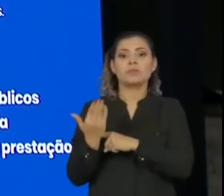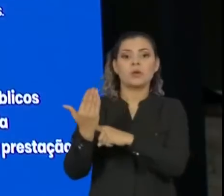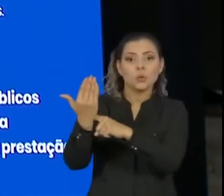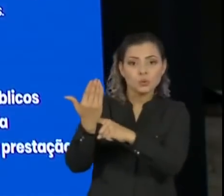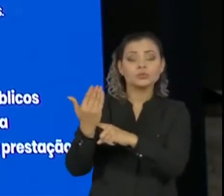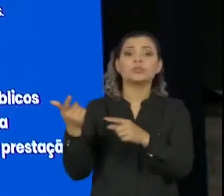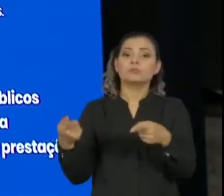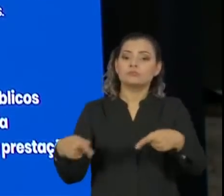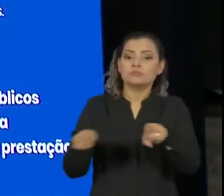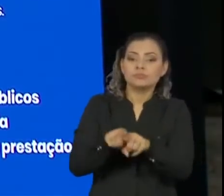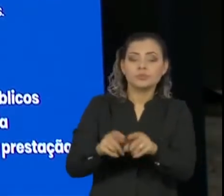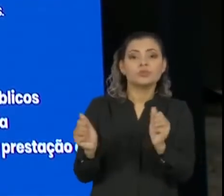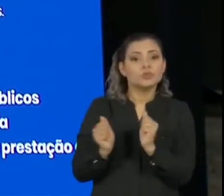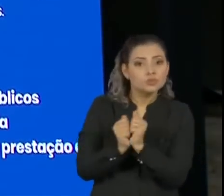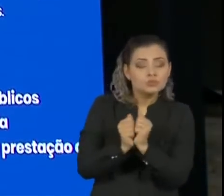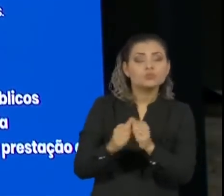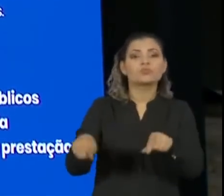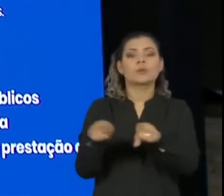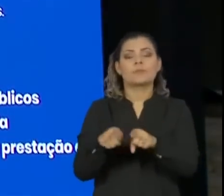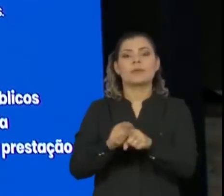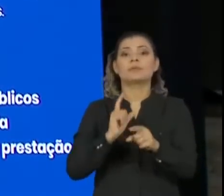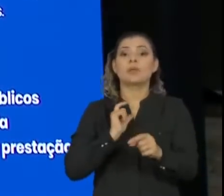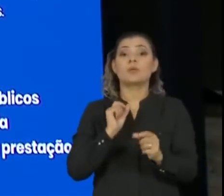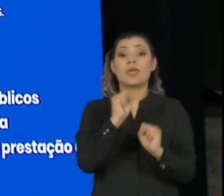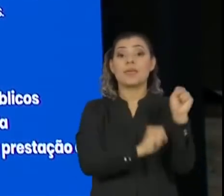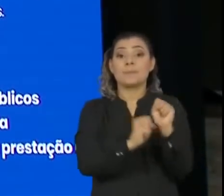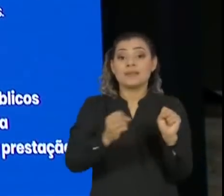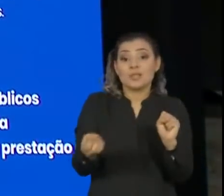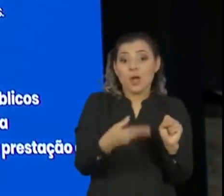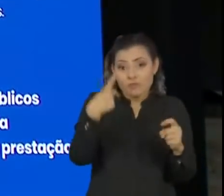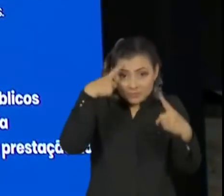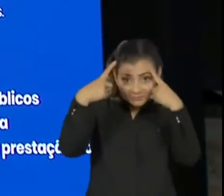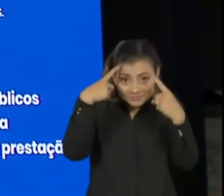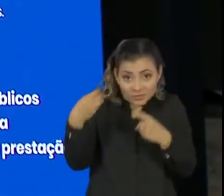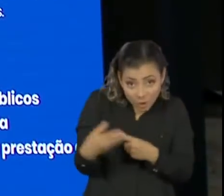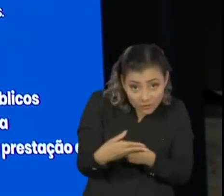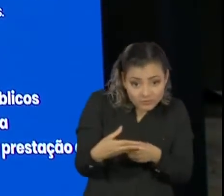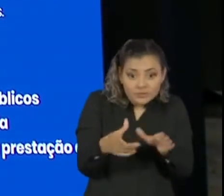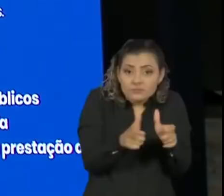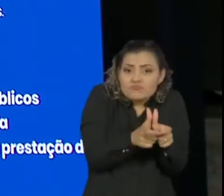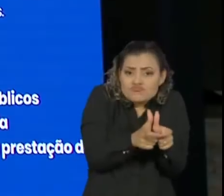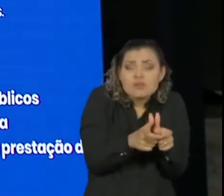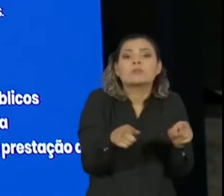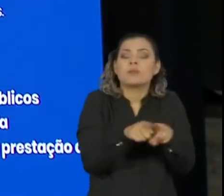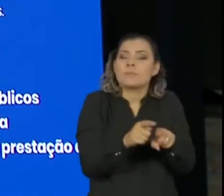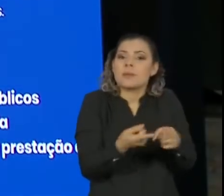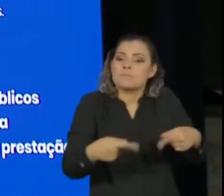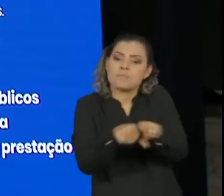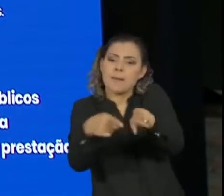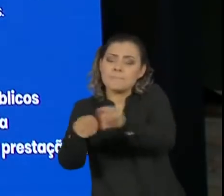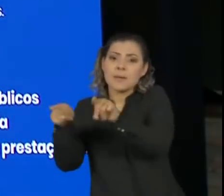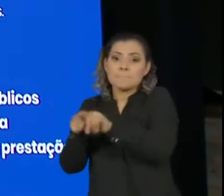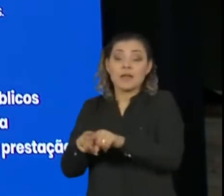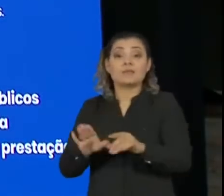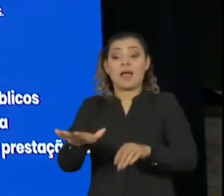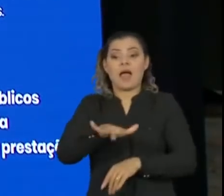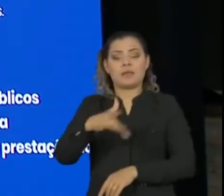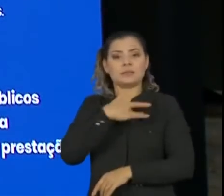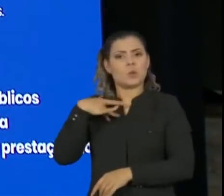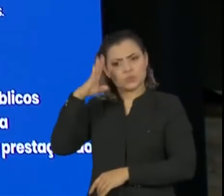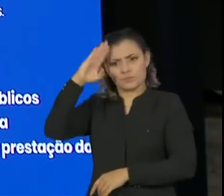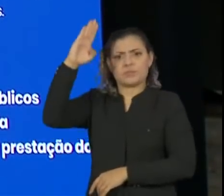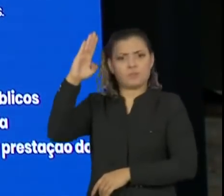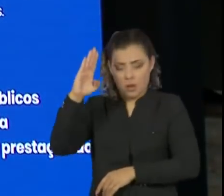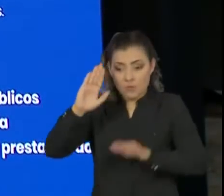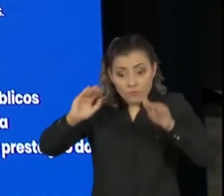com espaço físico oferecido também para as startups. E nessa primeira etapa, com grande protagonismo da saúde,